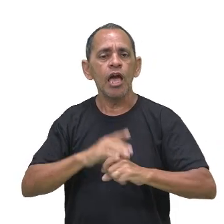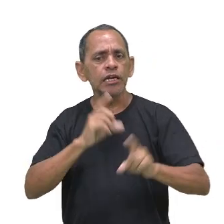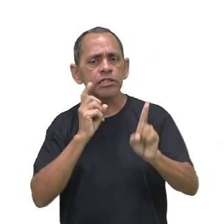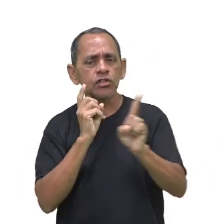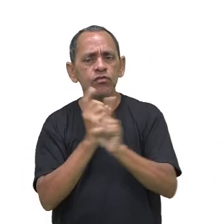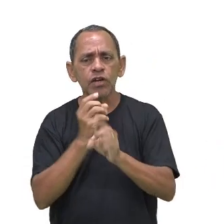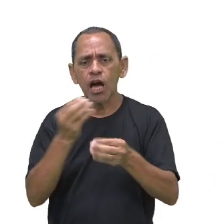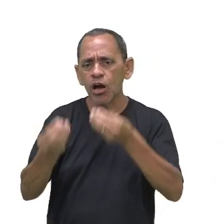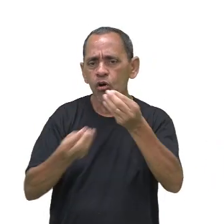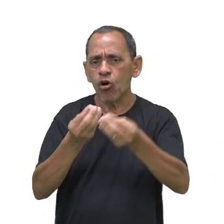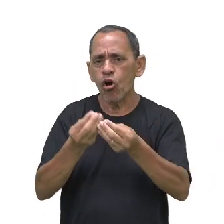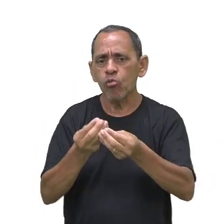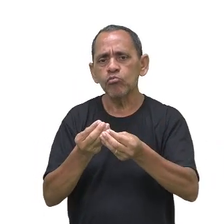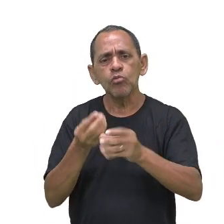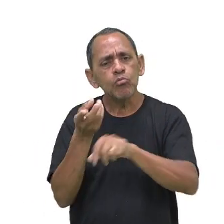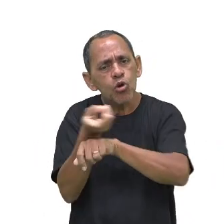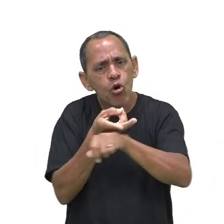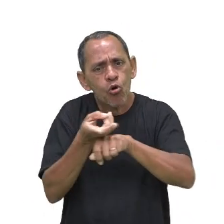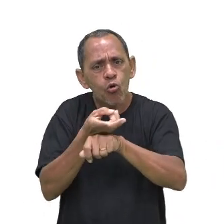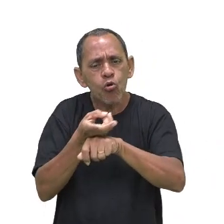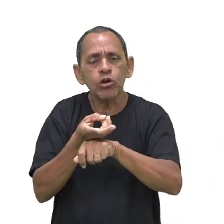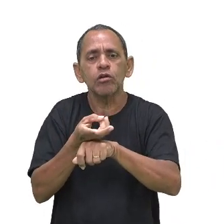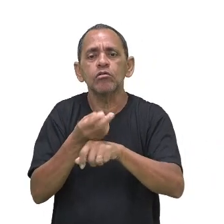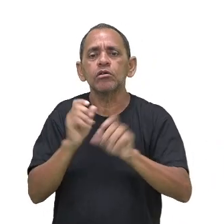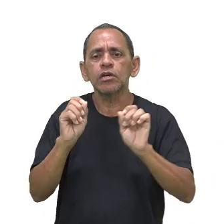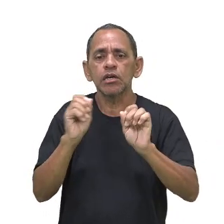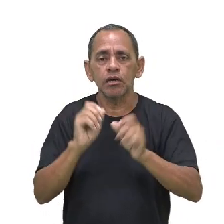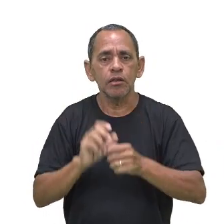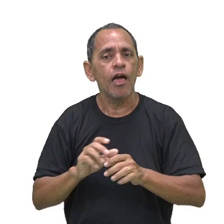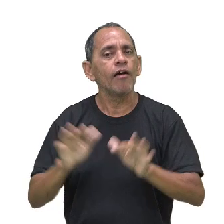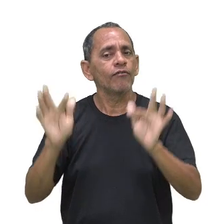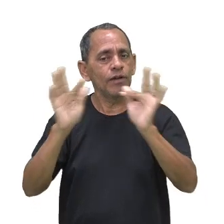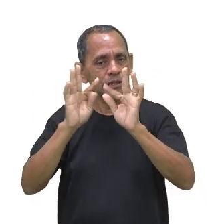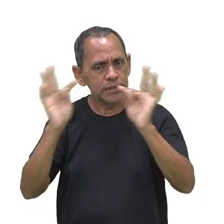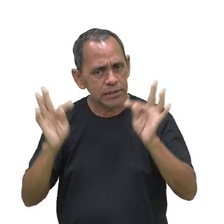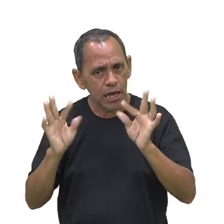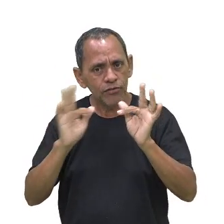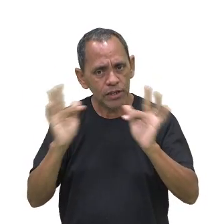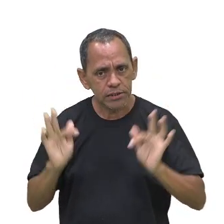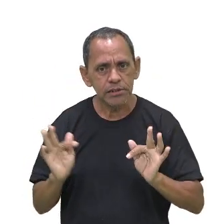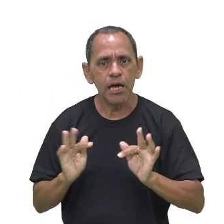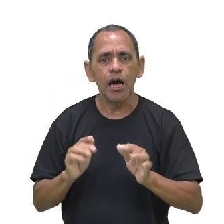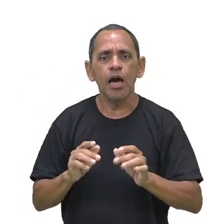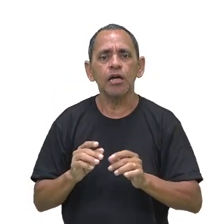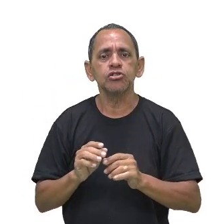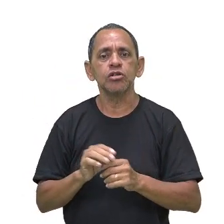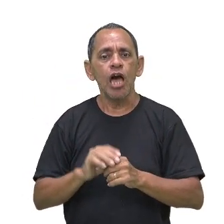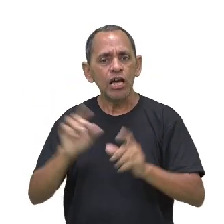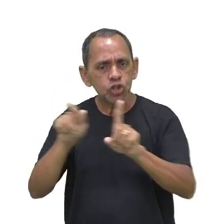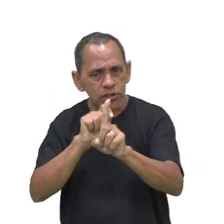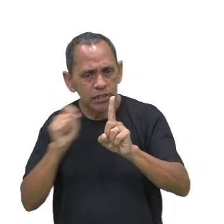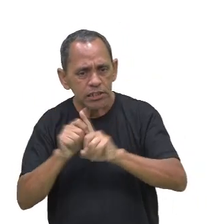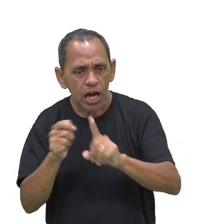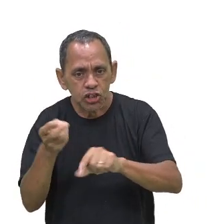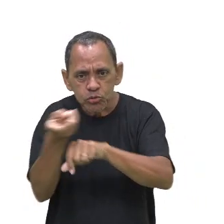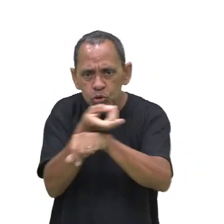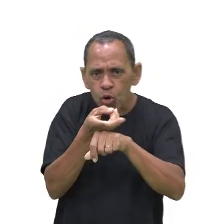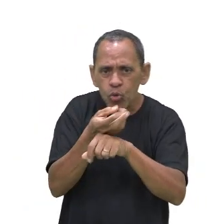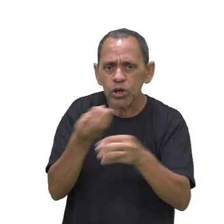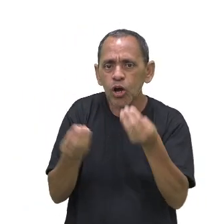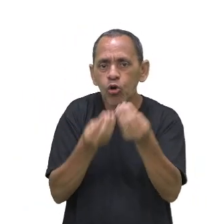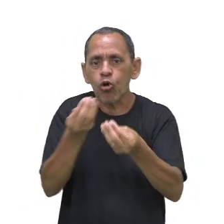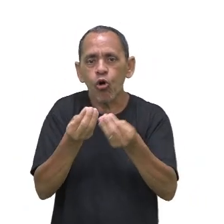autoidentificação e busca da felicidade. A sociedade vai jogar isso e você vai utilizar,